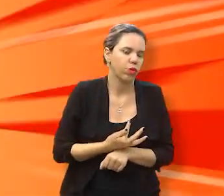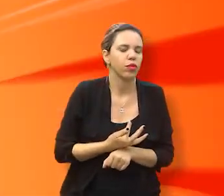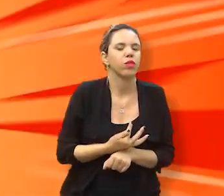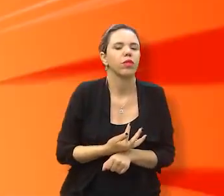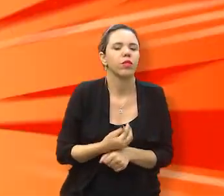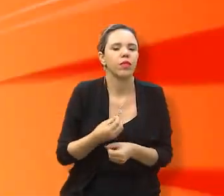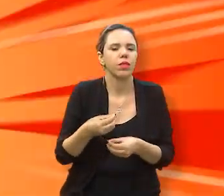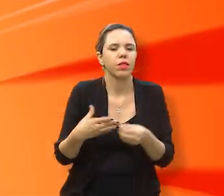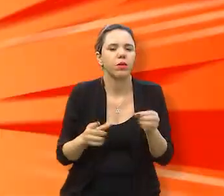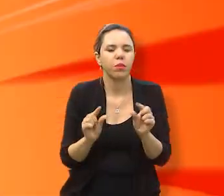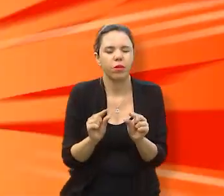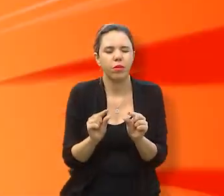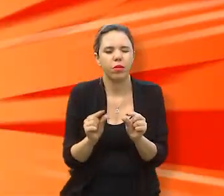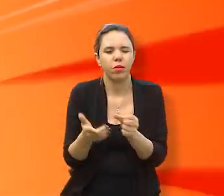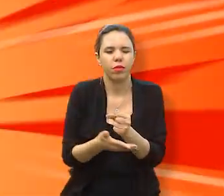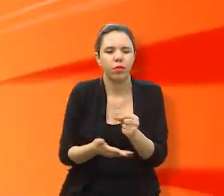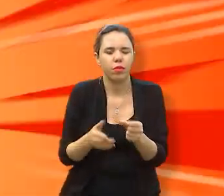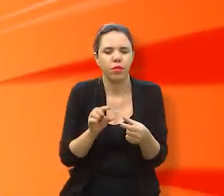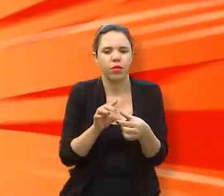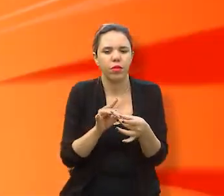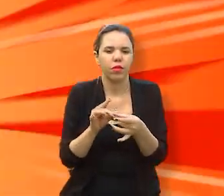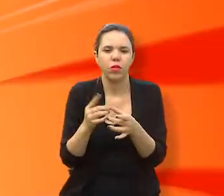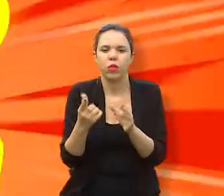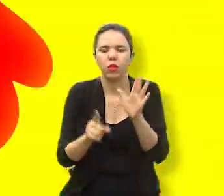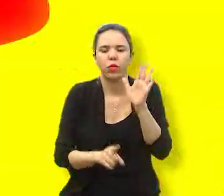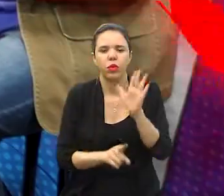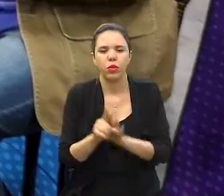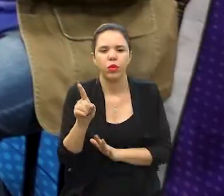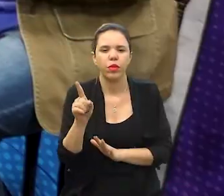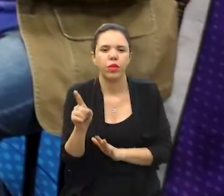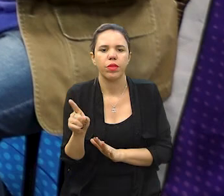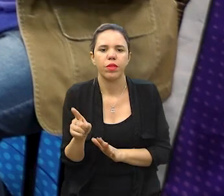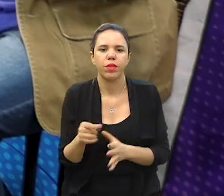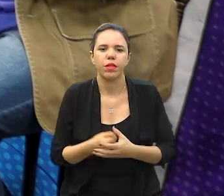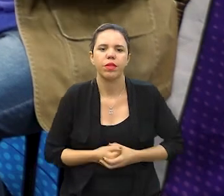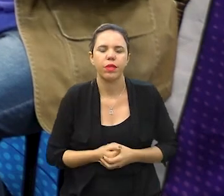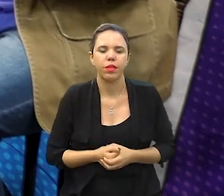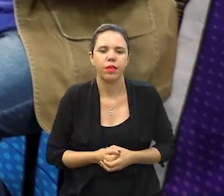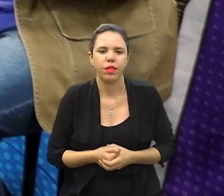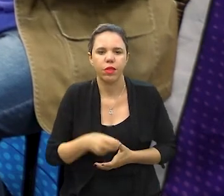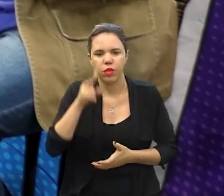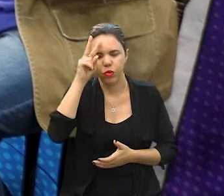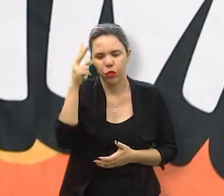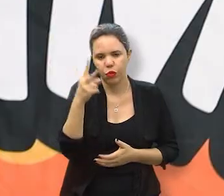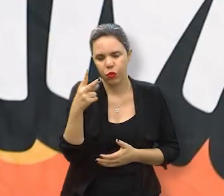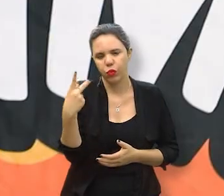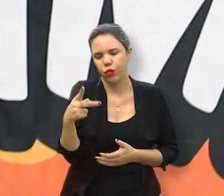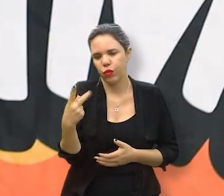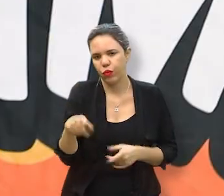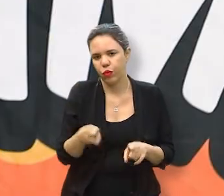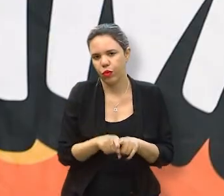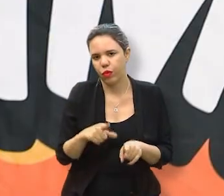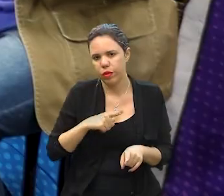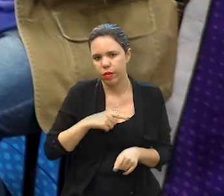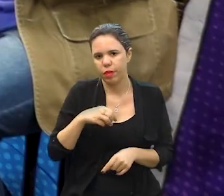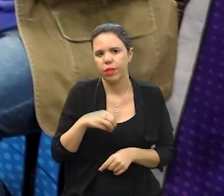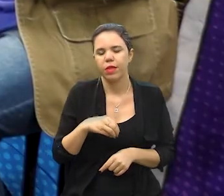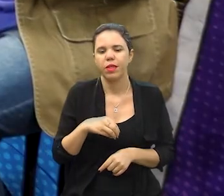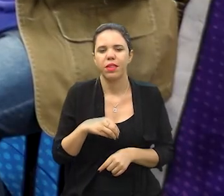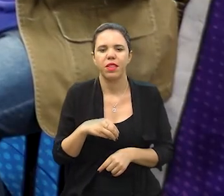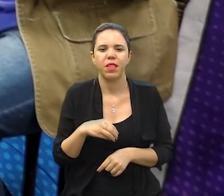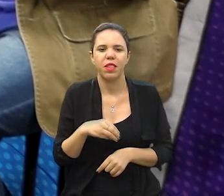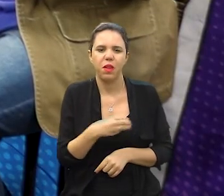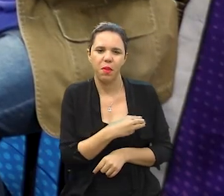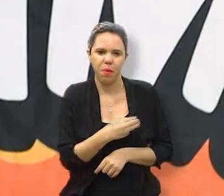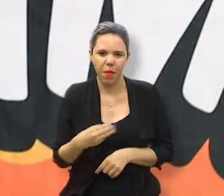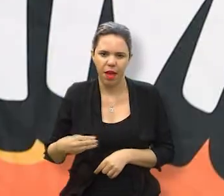sinopse. E já vou emendar aqui uma outra pergunta, né? Na história de vocês também tem o Mestre dos Magos,